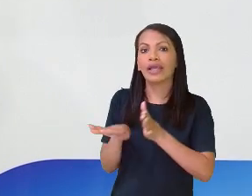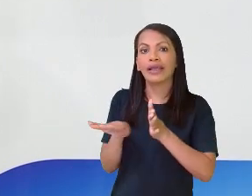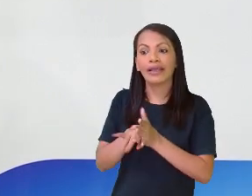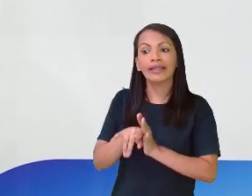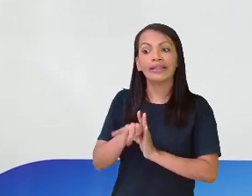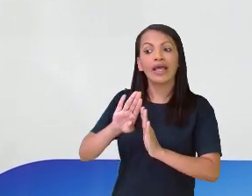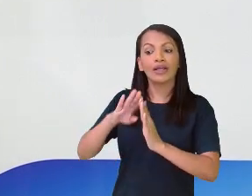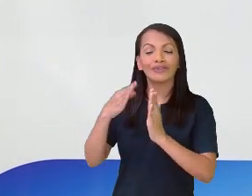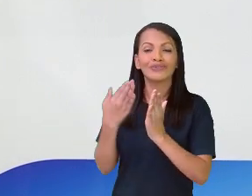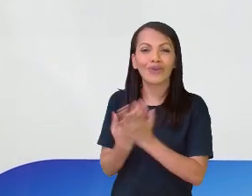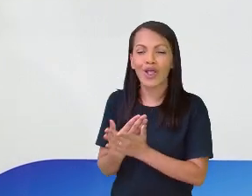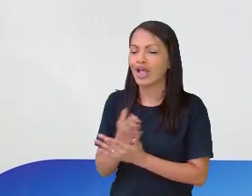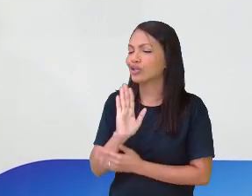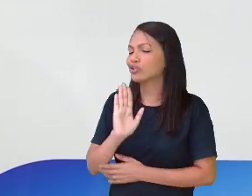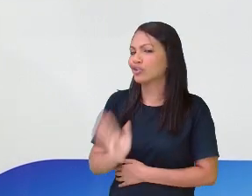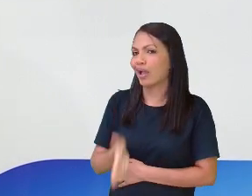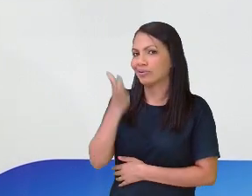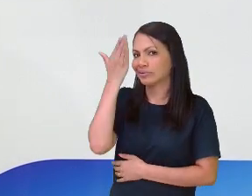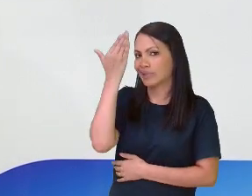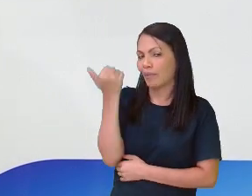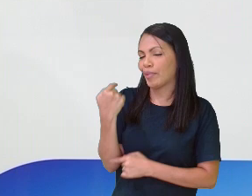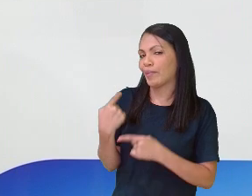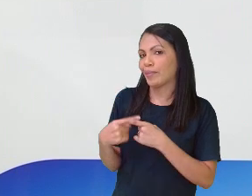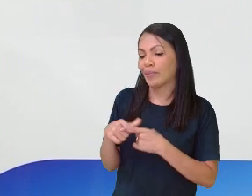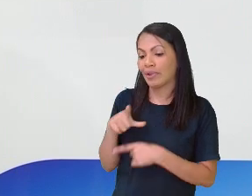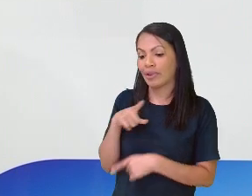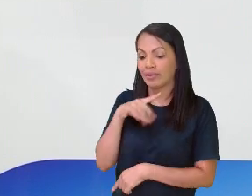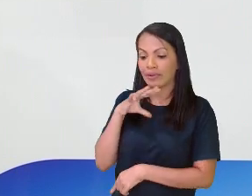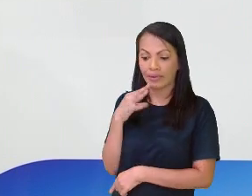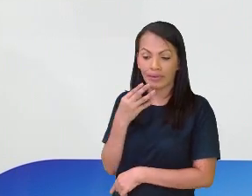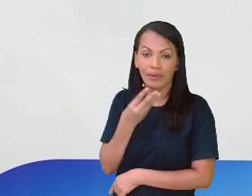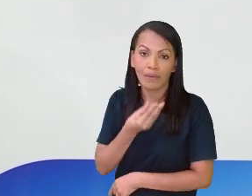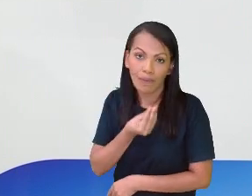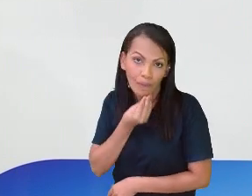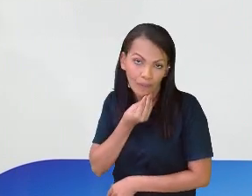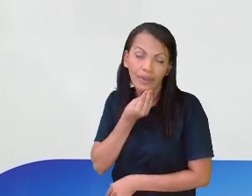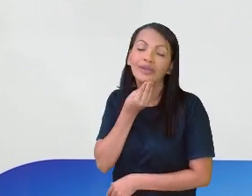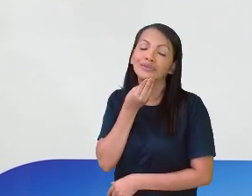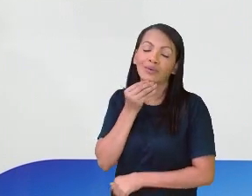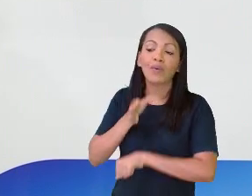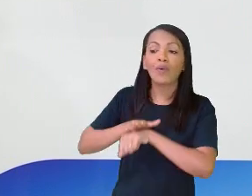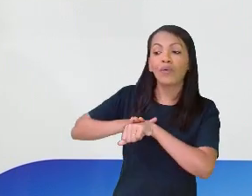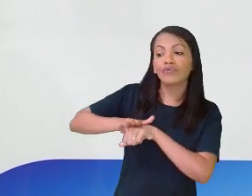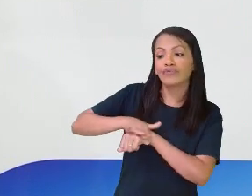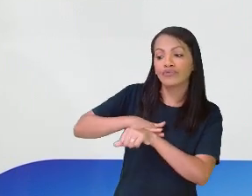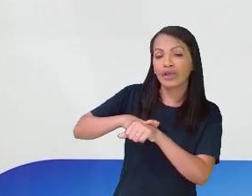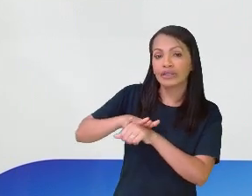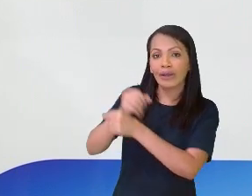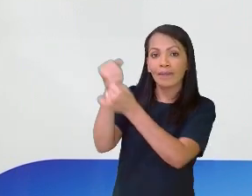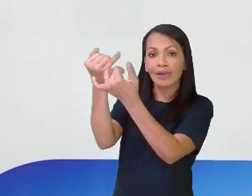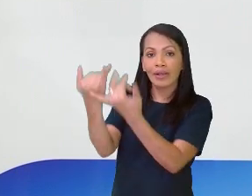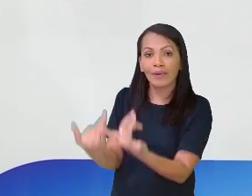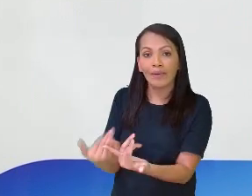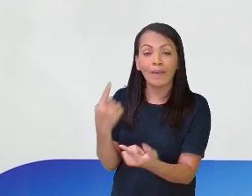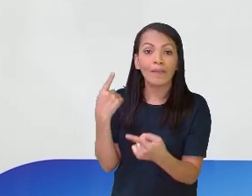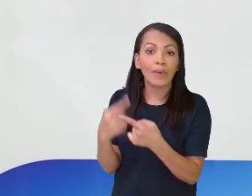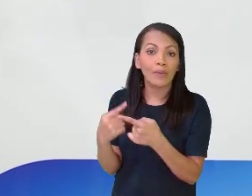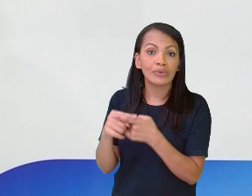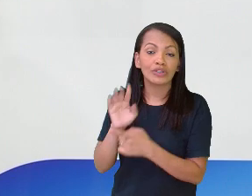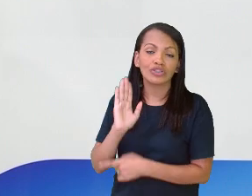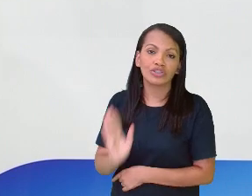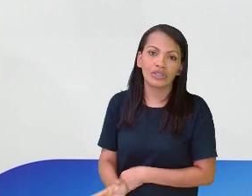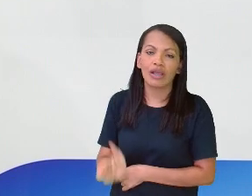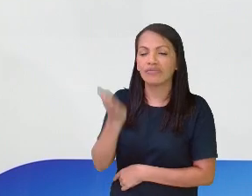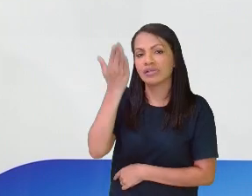ó, vai dar show, porque já vai ter o conhecimento para discutir, para conversar e para explicar, porque você já vai